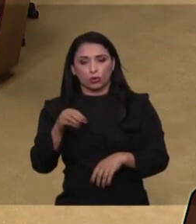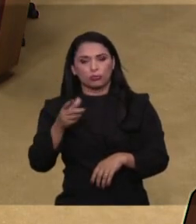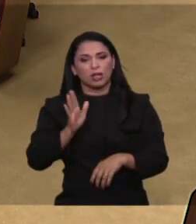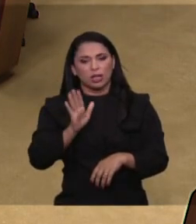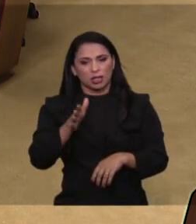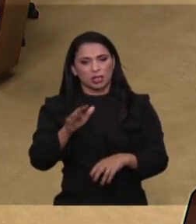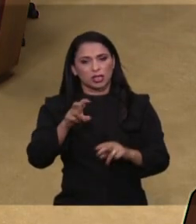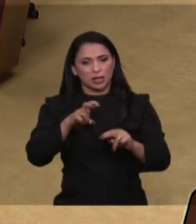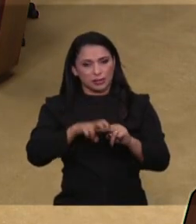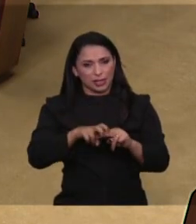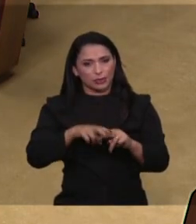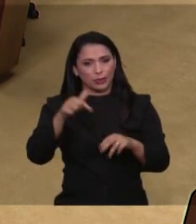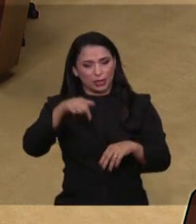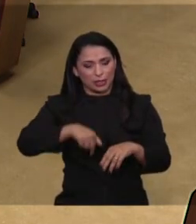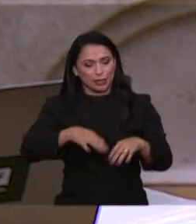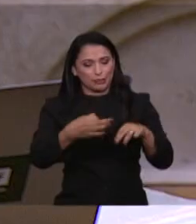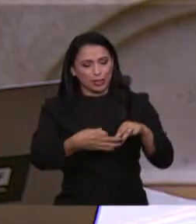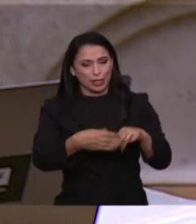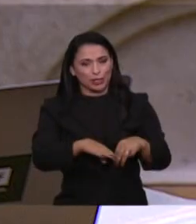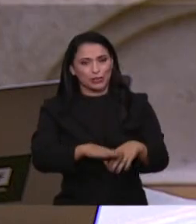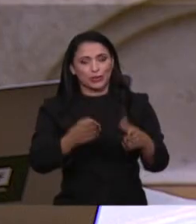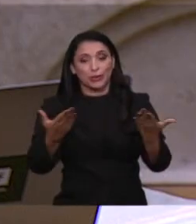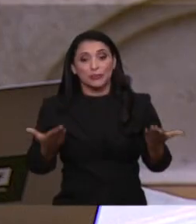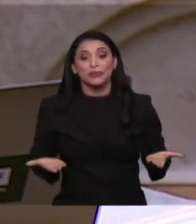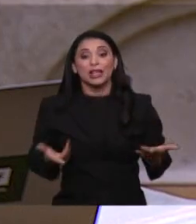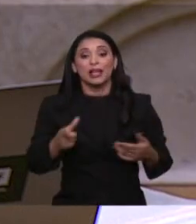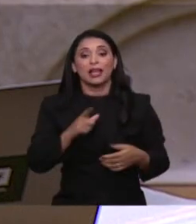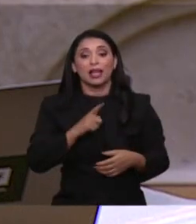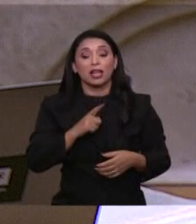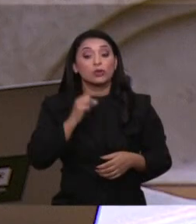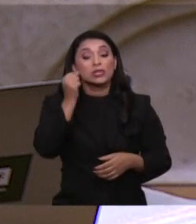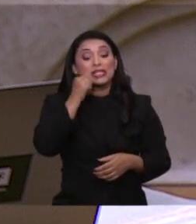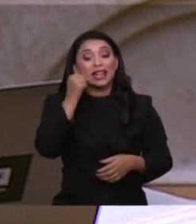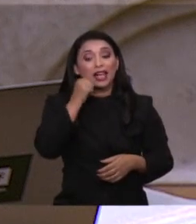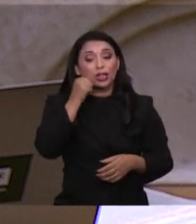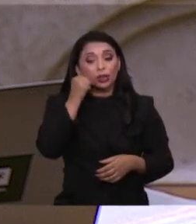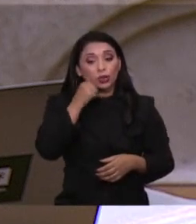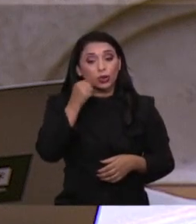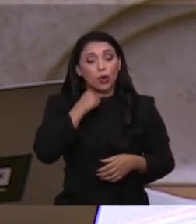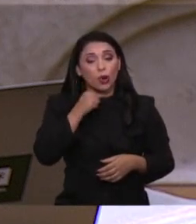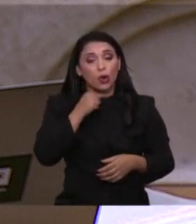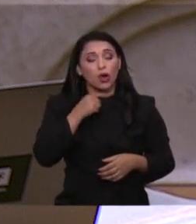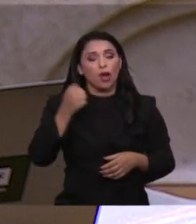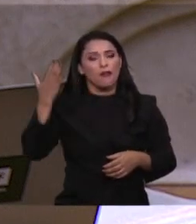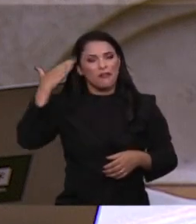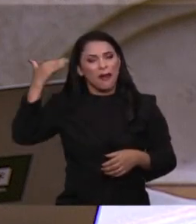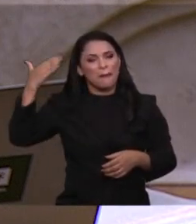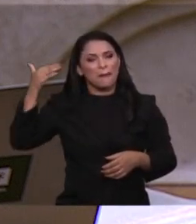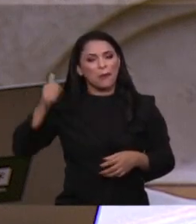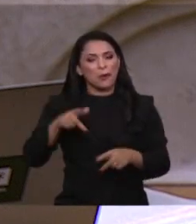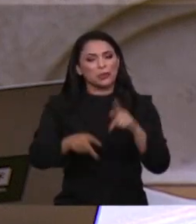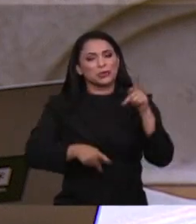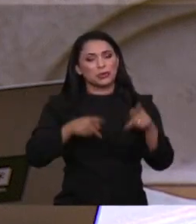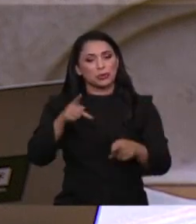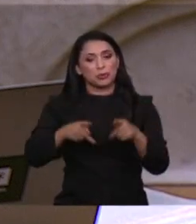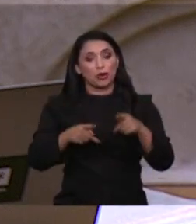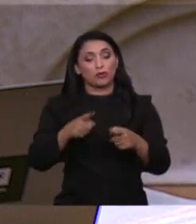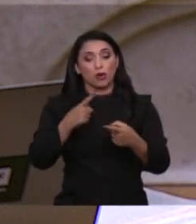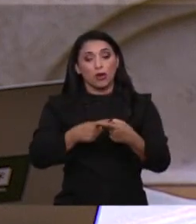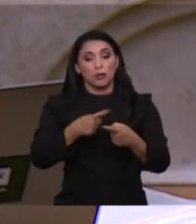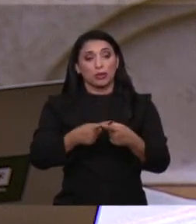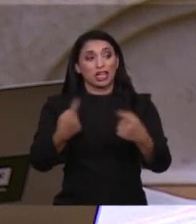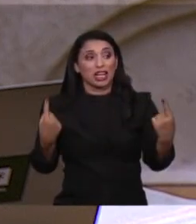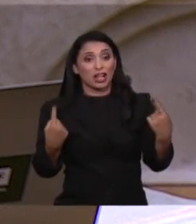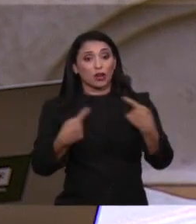e muito estimado, ele era um senador extremamente popular, porque era uma das lideranças da oposição ao regime militar